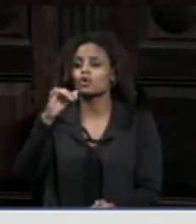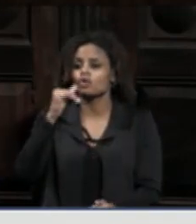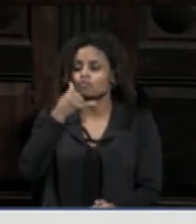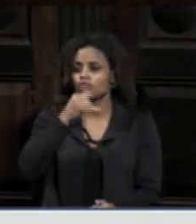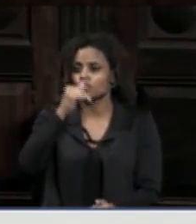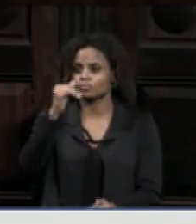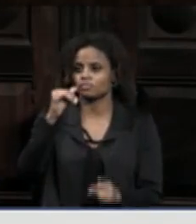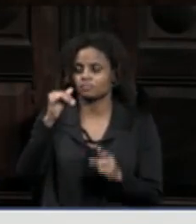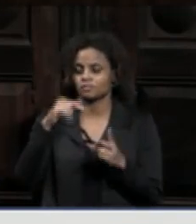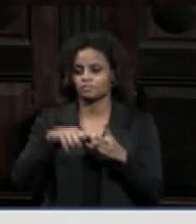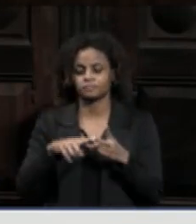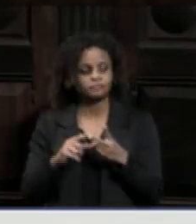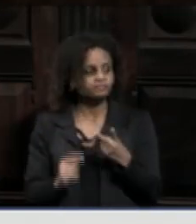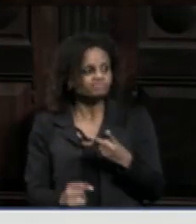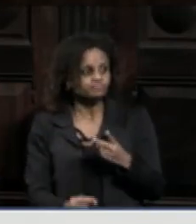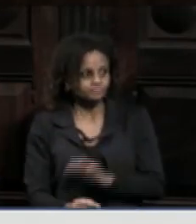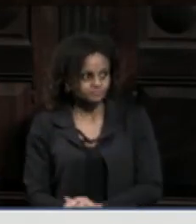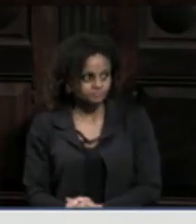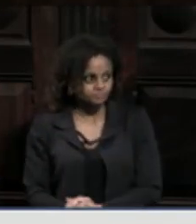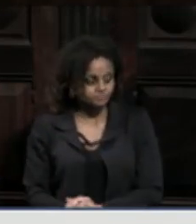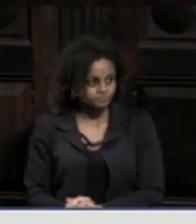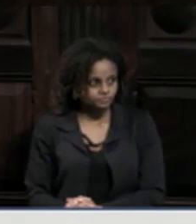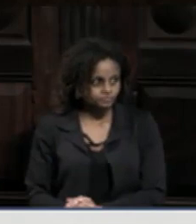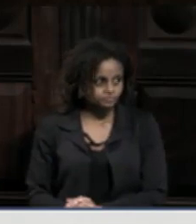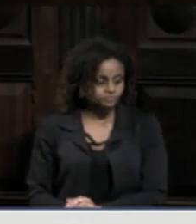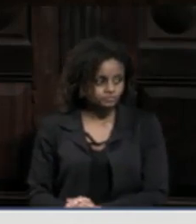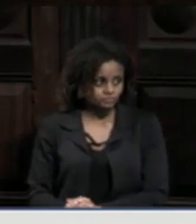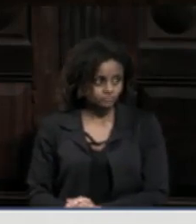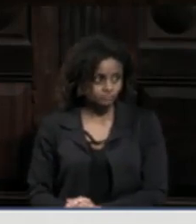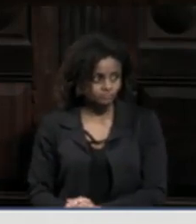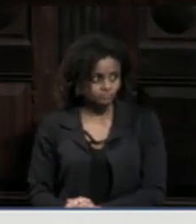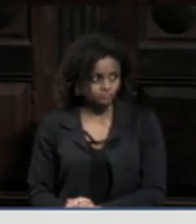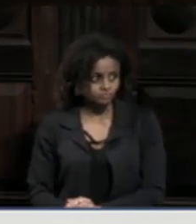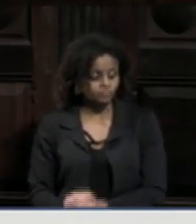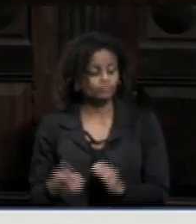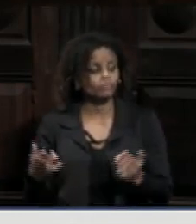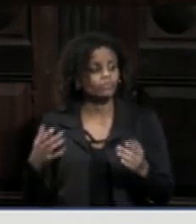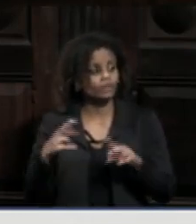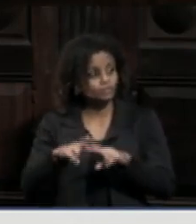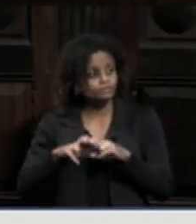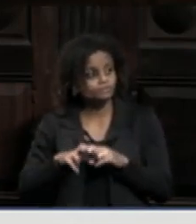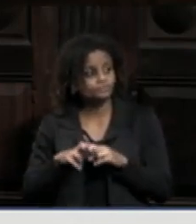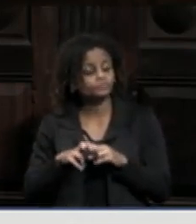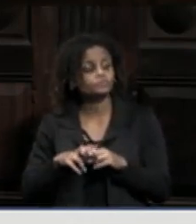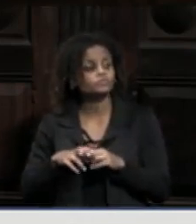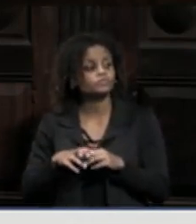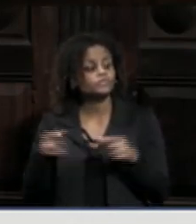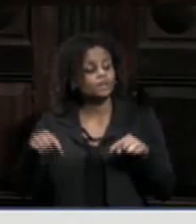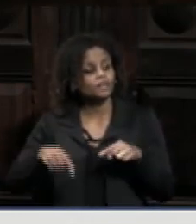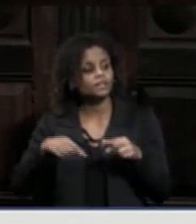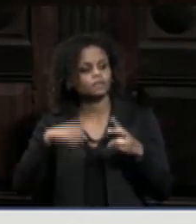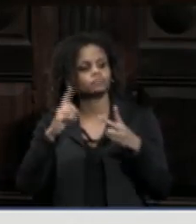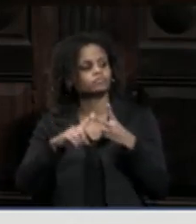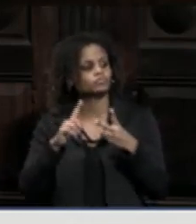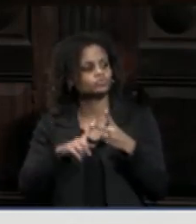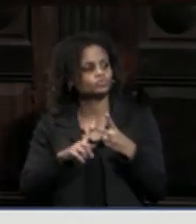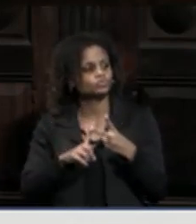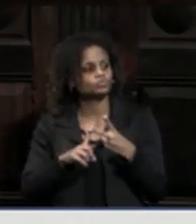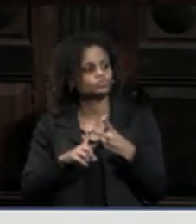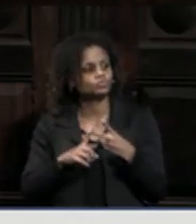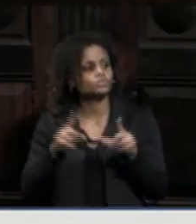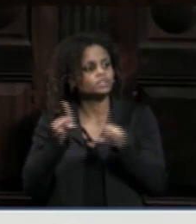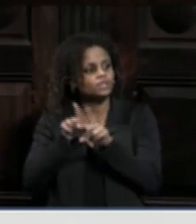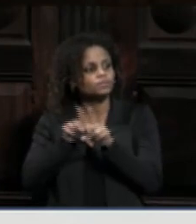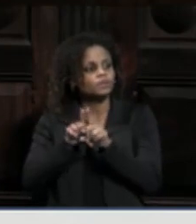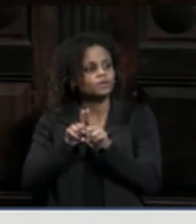Federal de Educação Profissional, Científica e Tecnológica. Portanto, fica aqui essa segunda nota, e dizendo que a Comissão